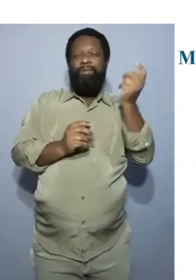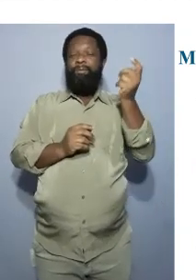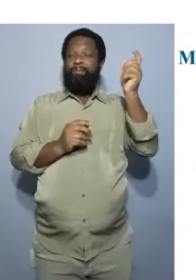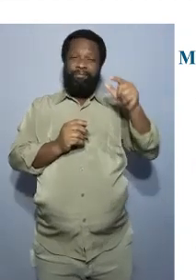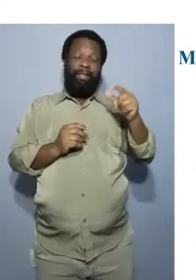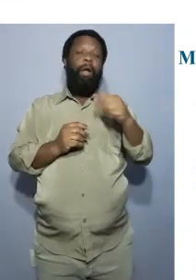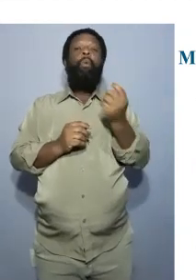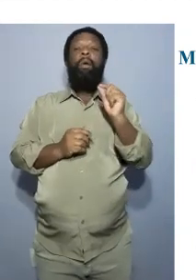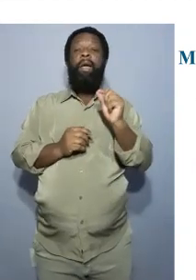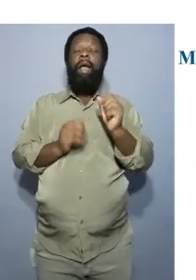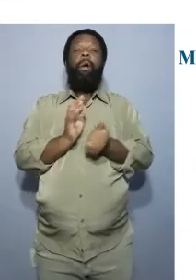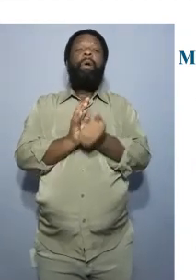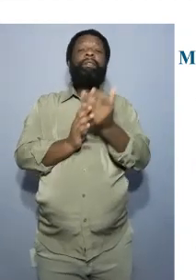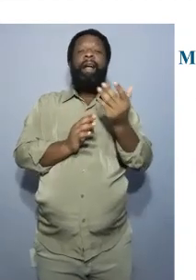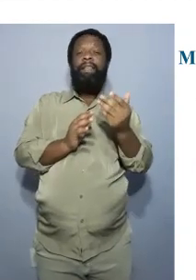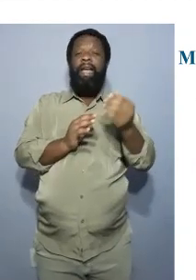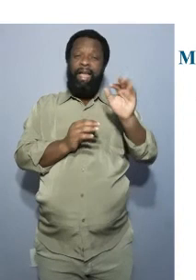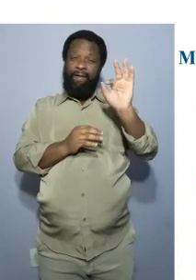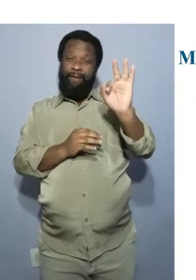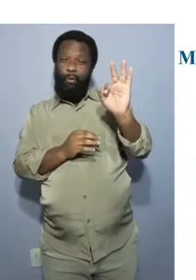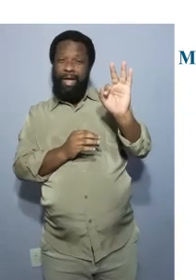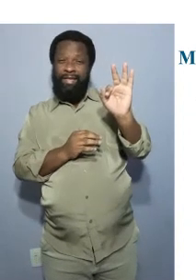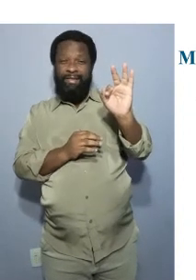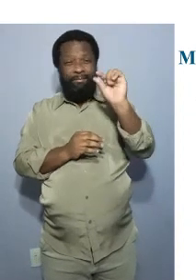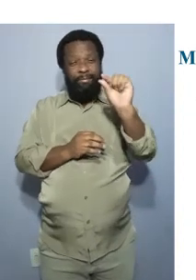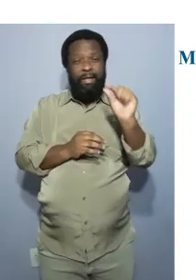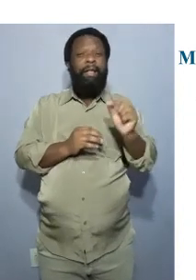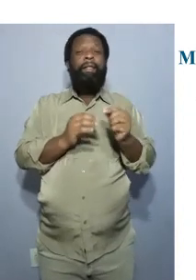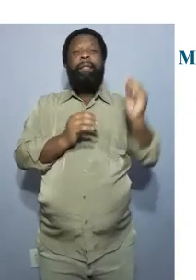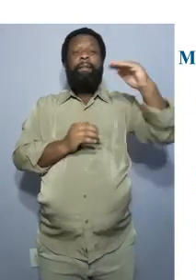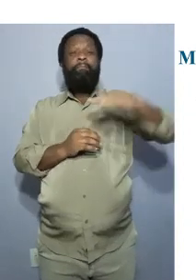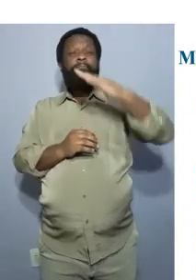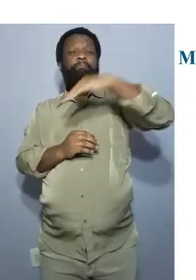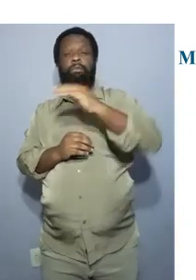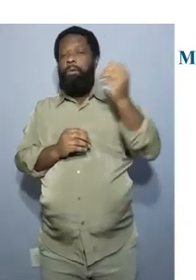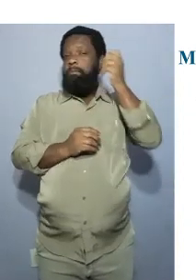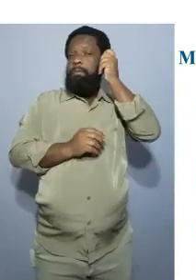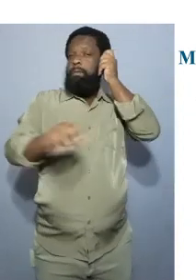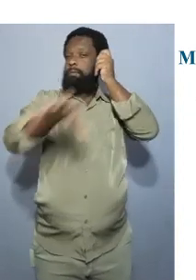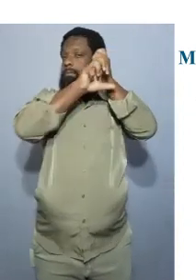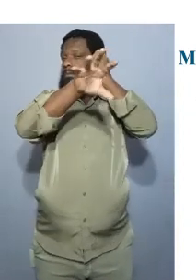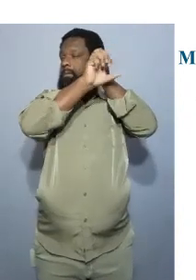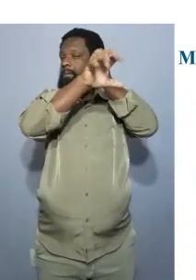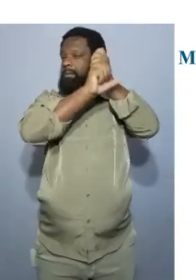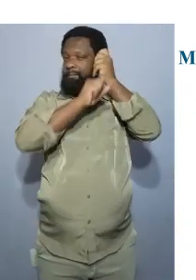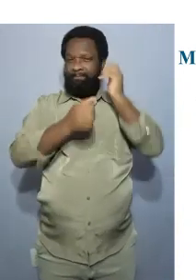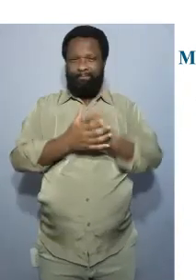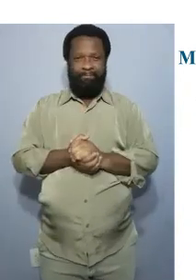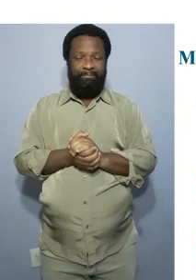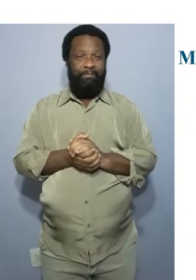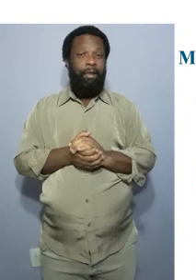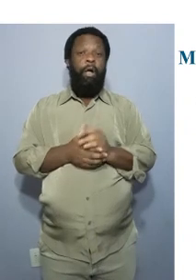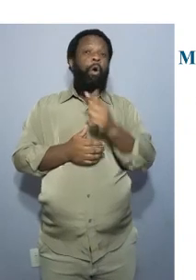esses hertz aqui. Que é a quantidade, que é a frequência da onda de rádio que é emitida, e aí o aparelho recebe, converte em som e